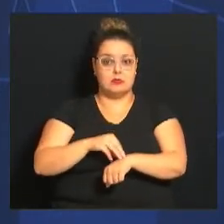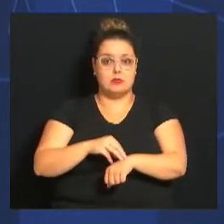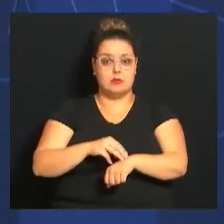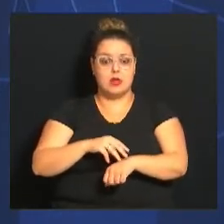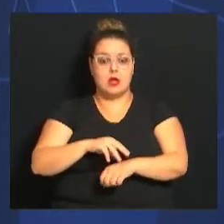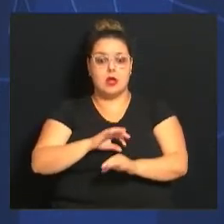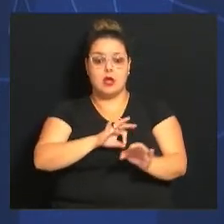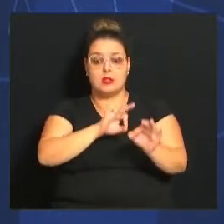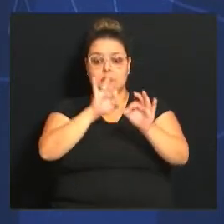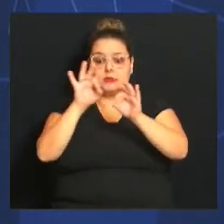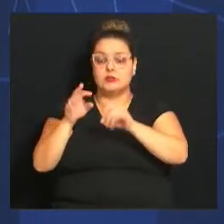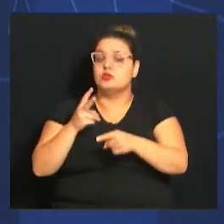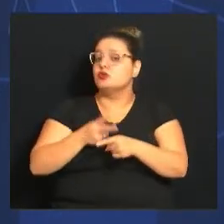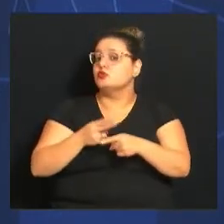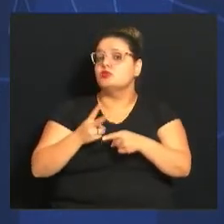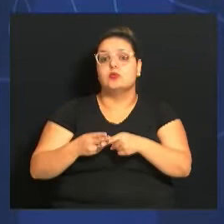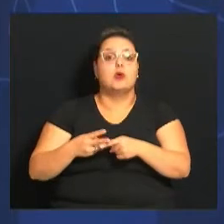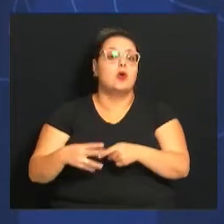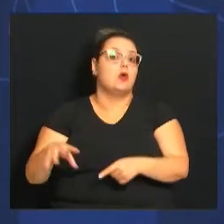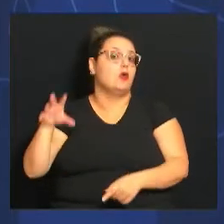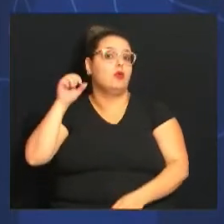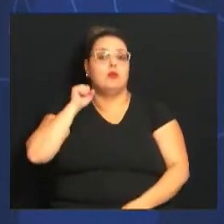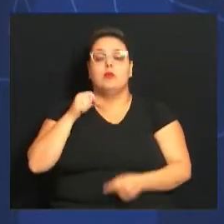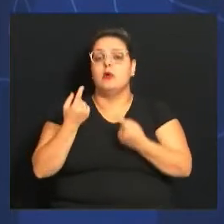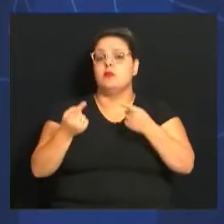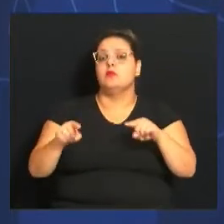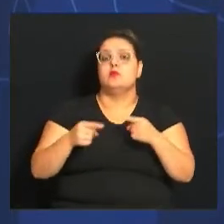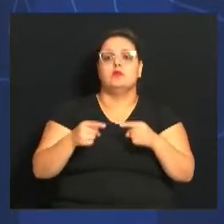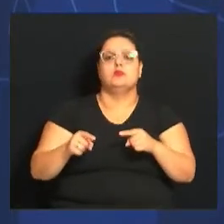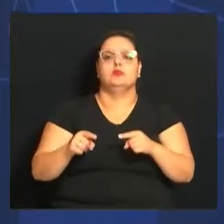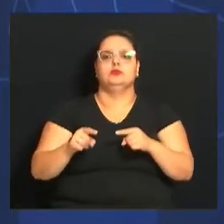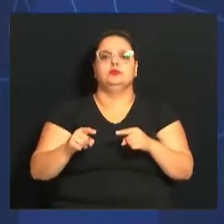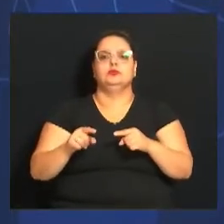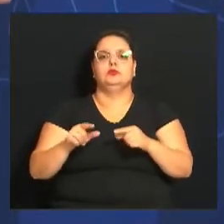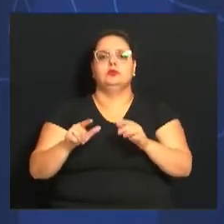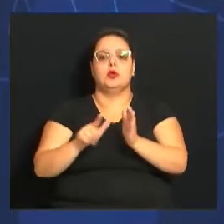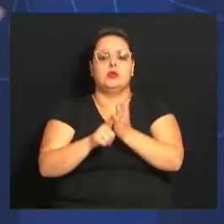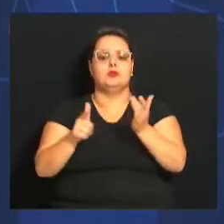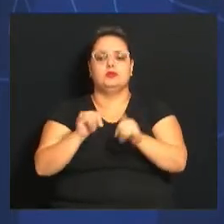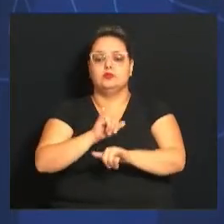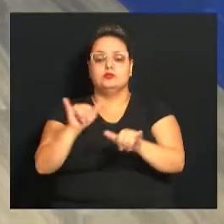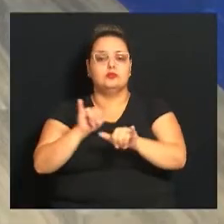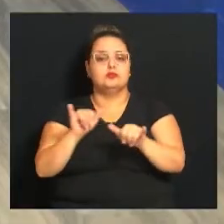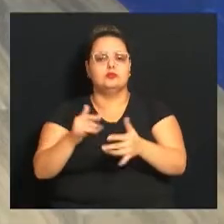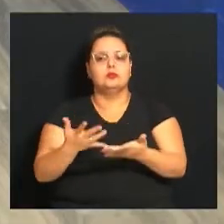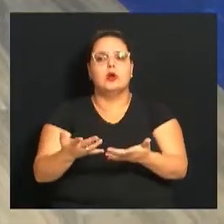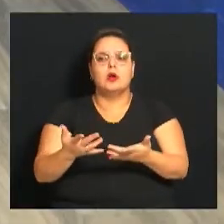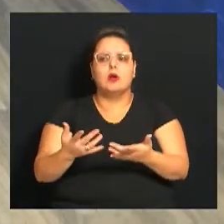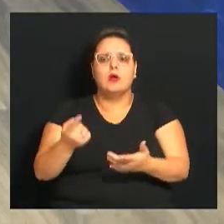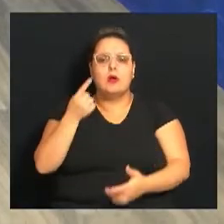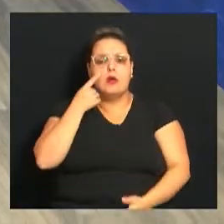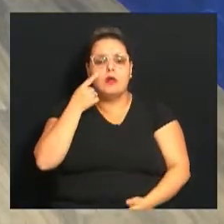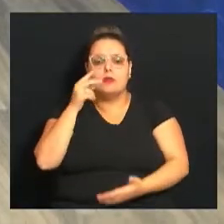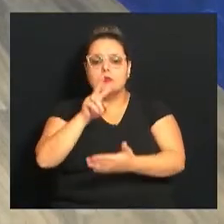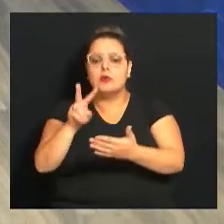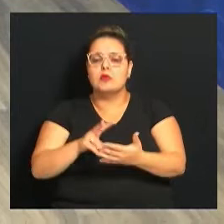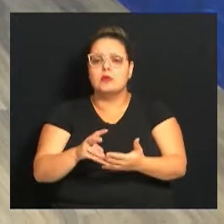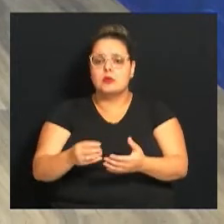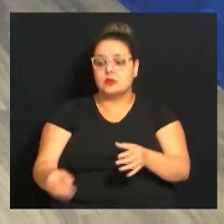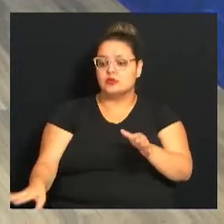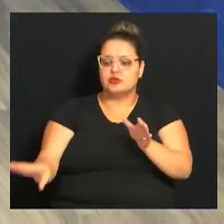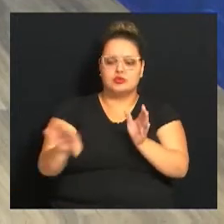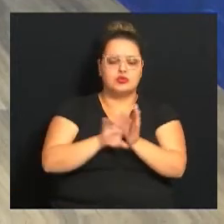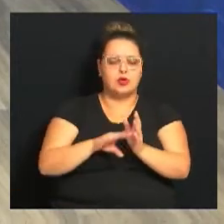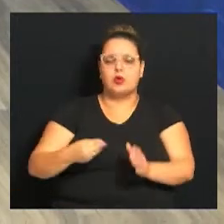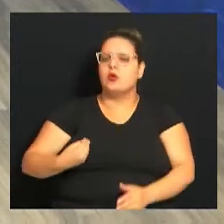assistir uma série, escutar uma música. Você entende que entrou de vez nas nossas vidas todas essas ofertas que os